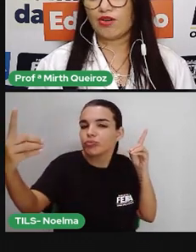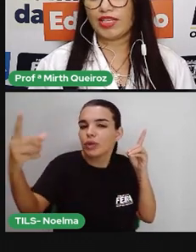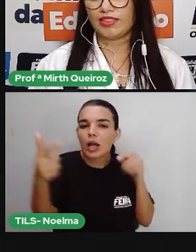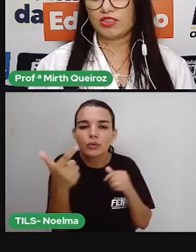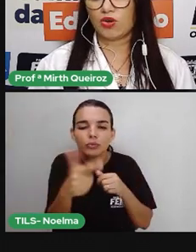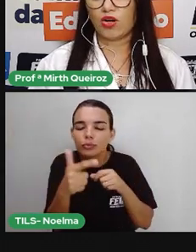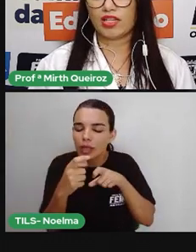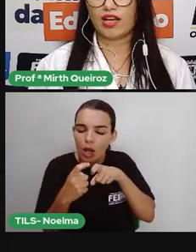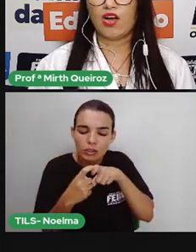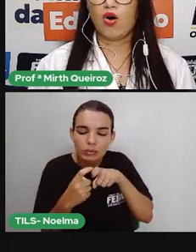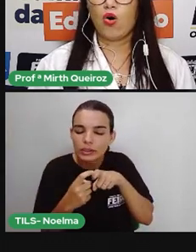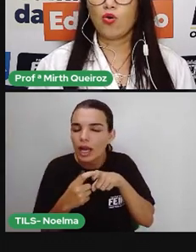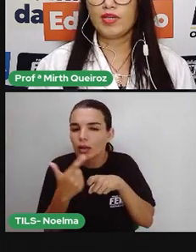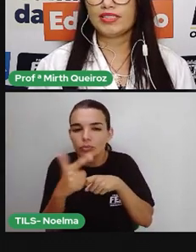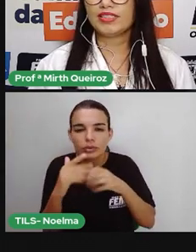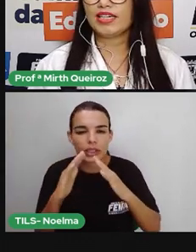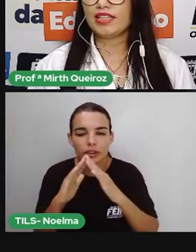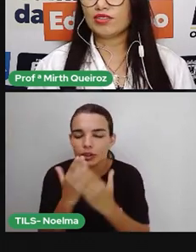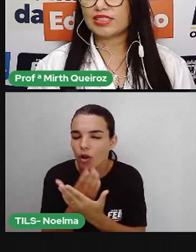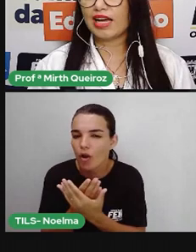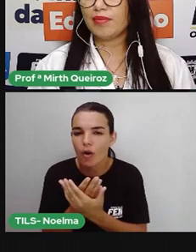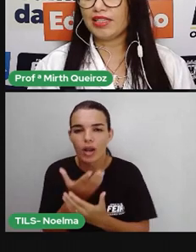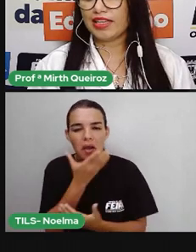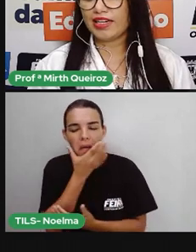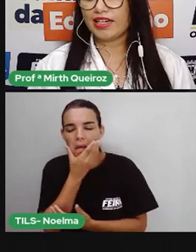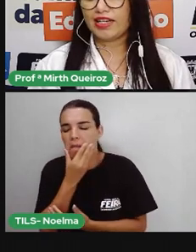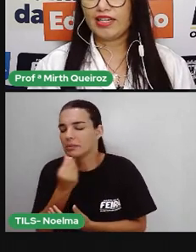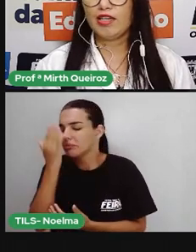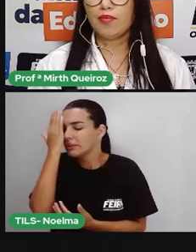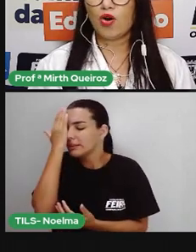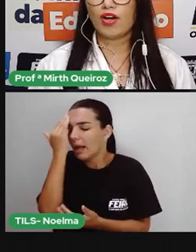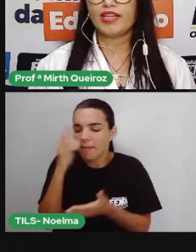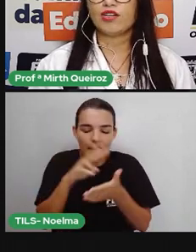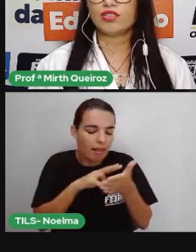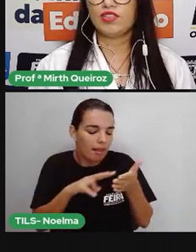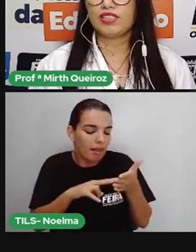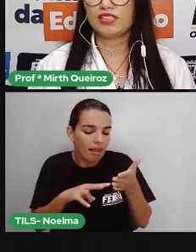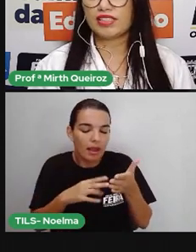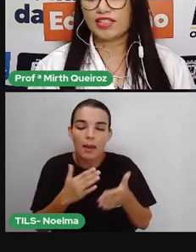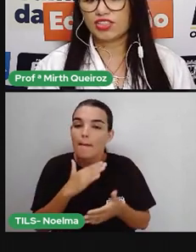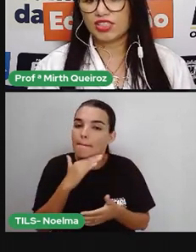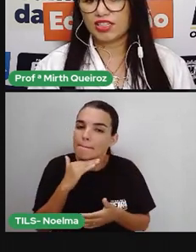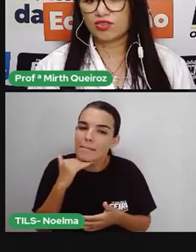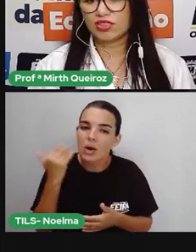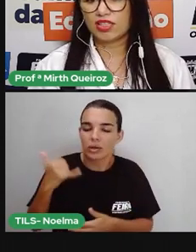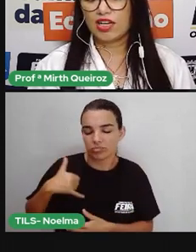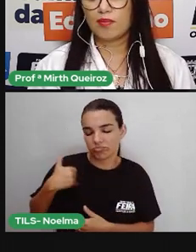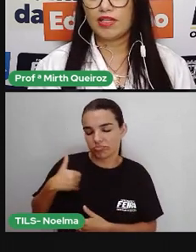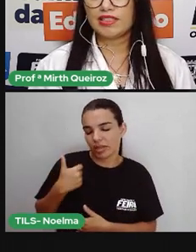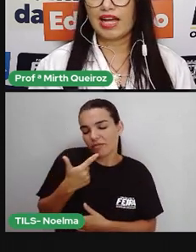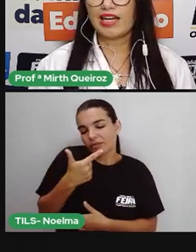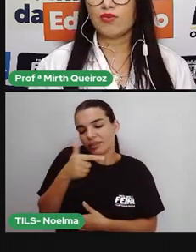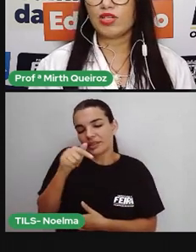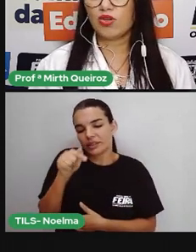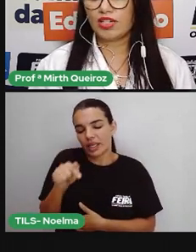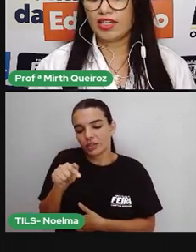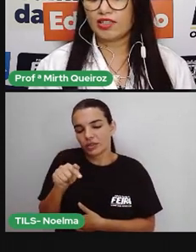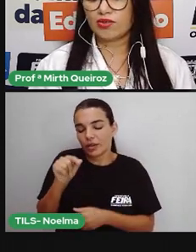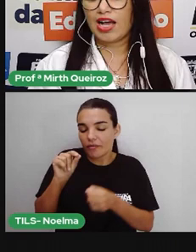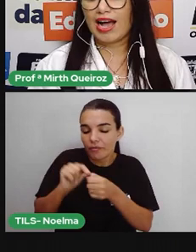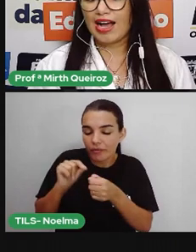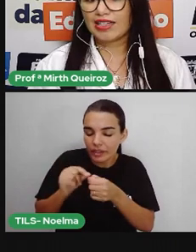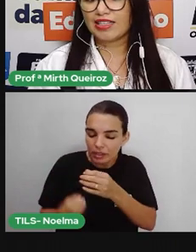hospital nem escola, homens que não sabem ler e morrem aos 27 anos, plantaram e